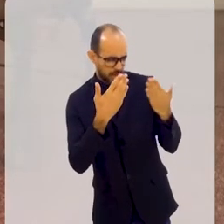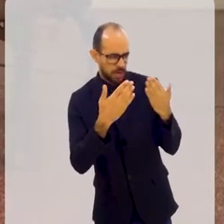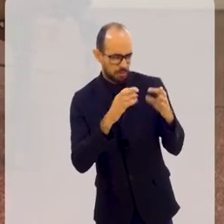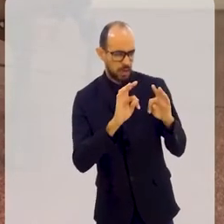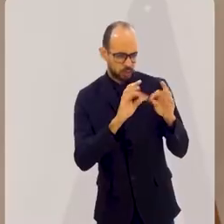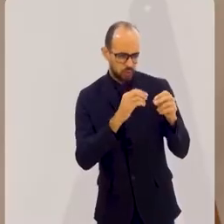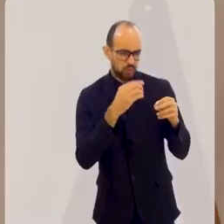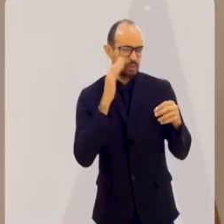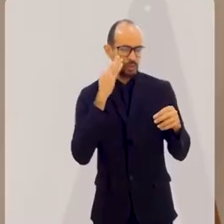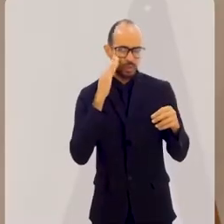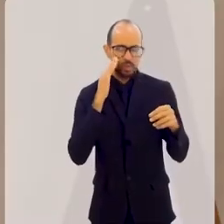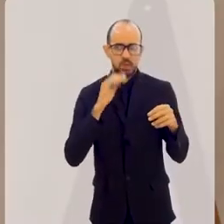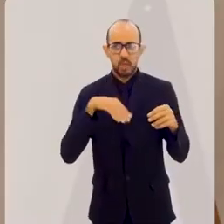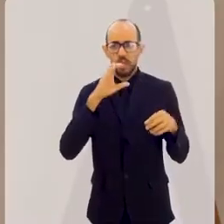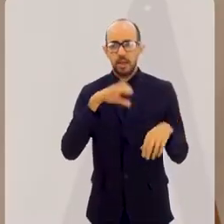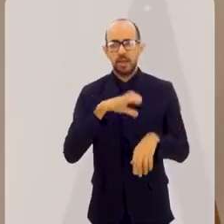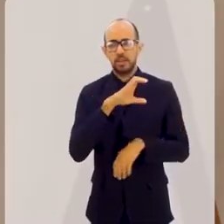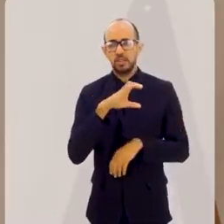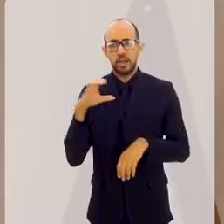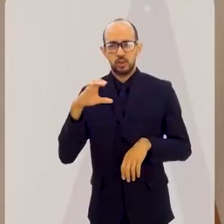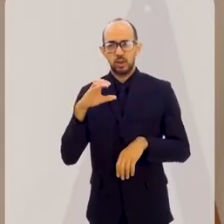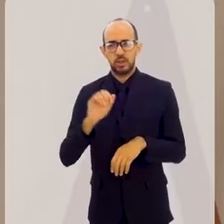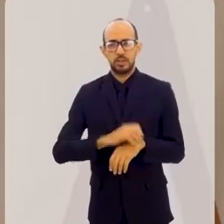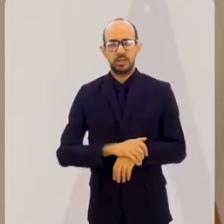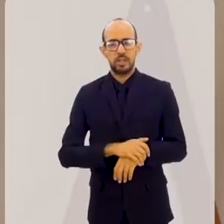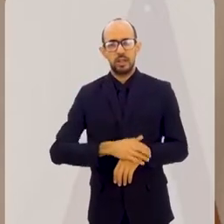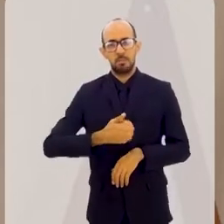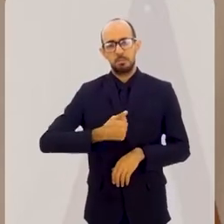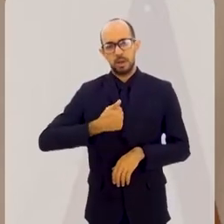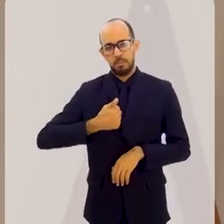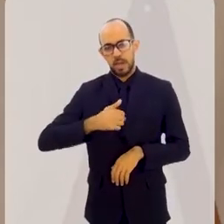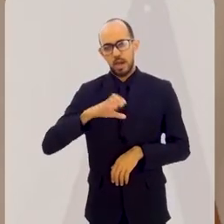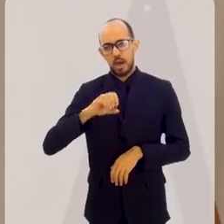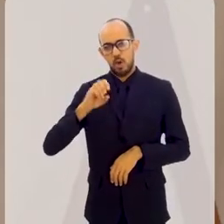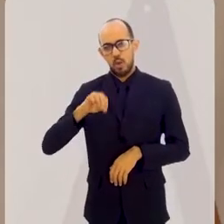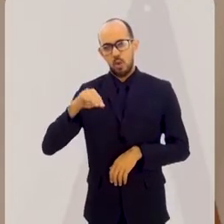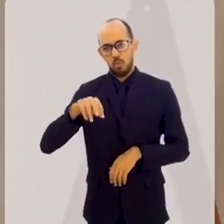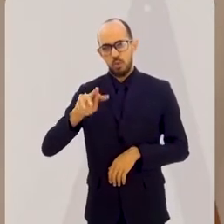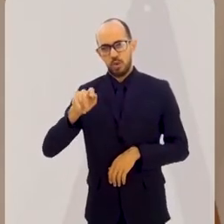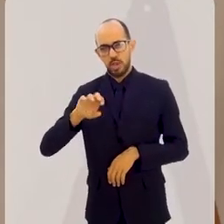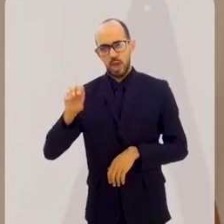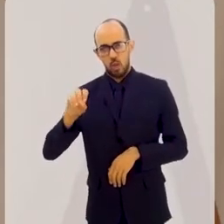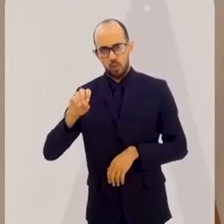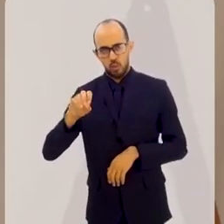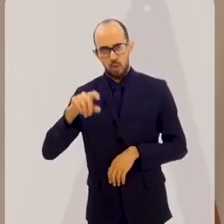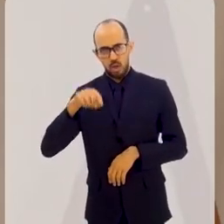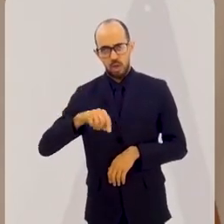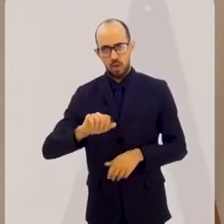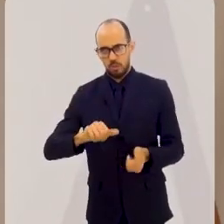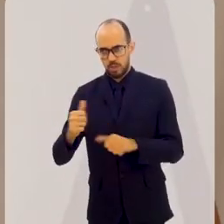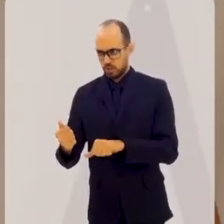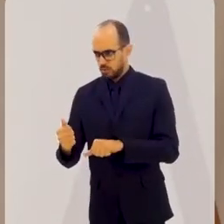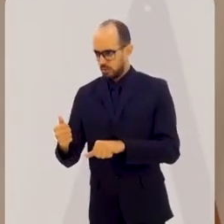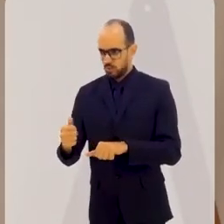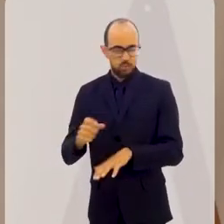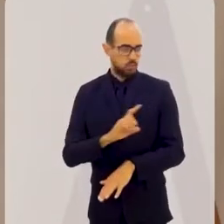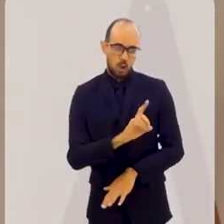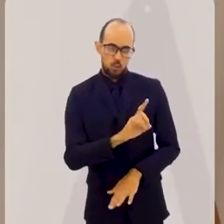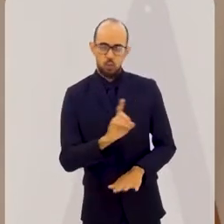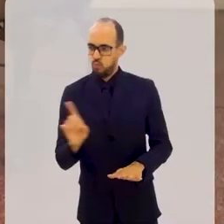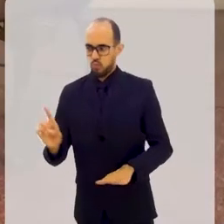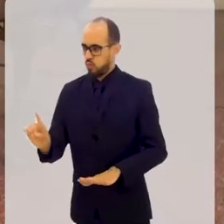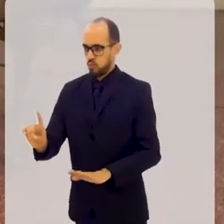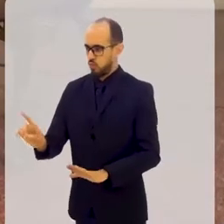as outras pessoas consigam entender o que na igreja católica Seria a primeira comunhão é o batismo não